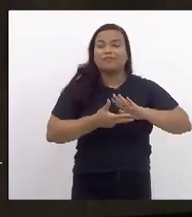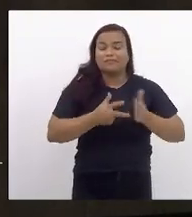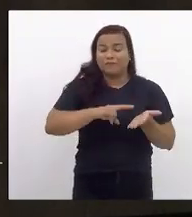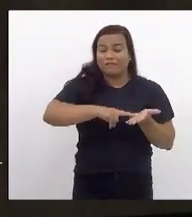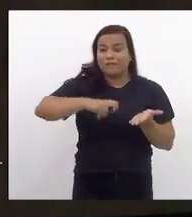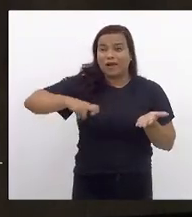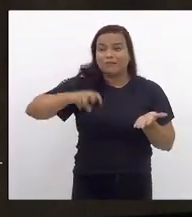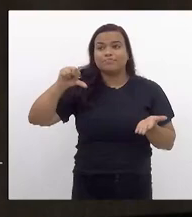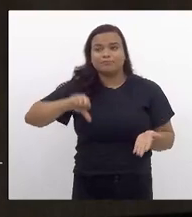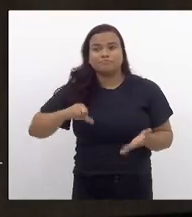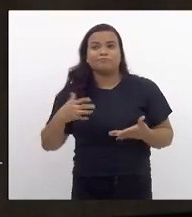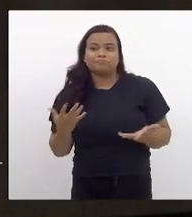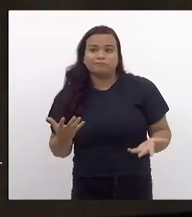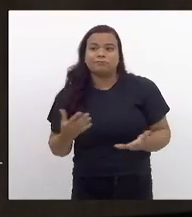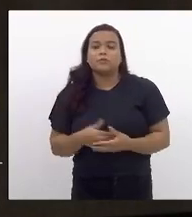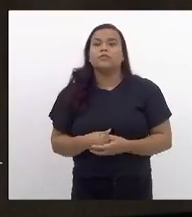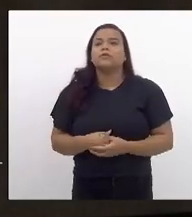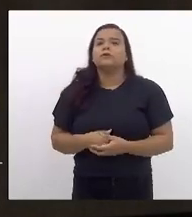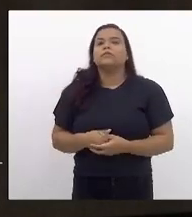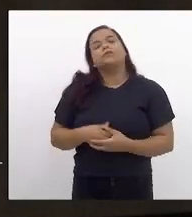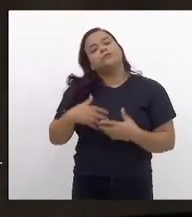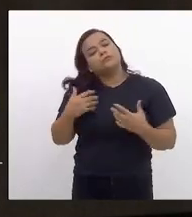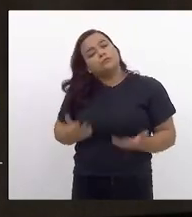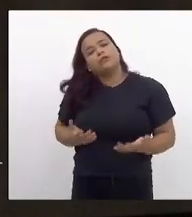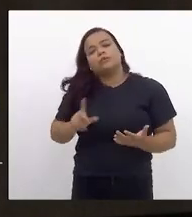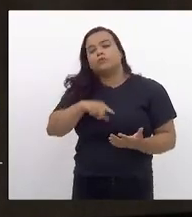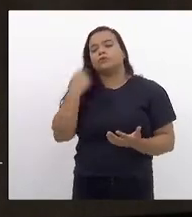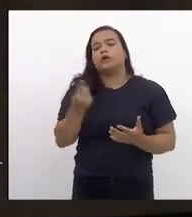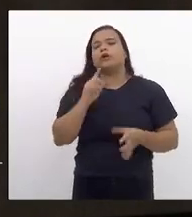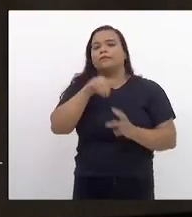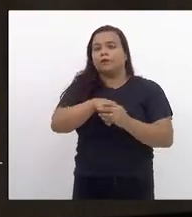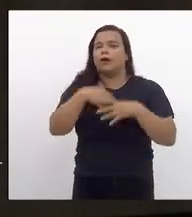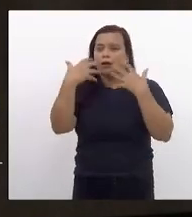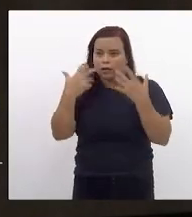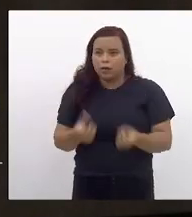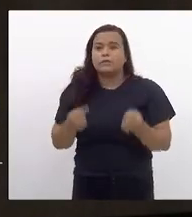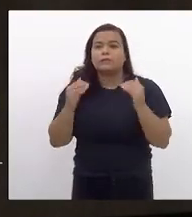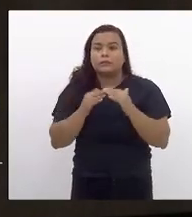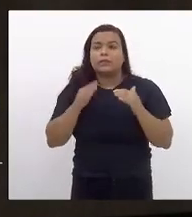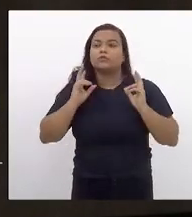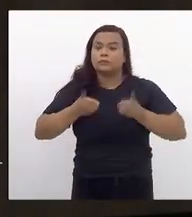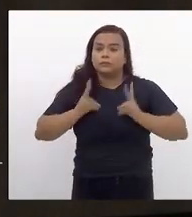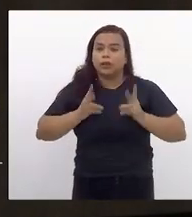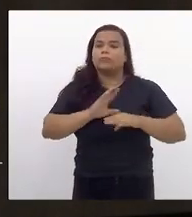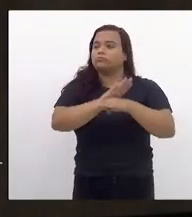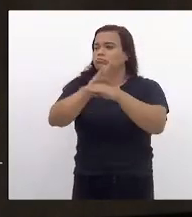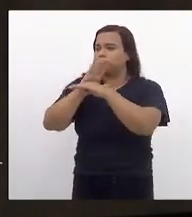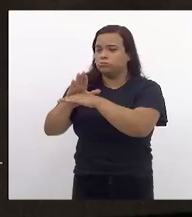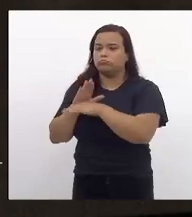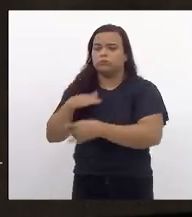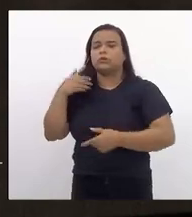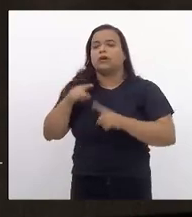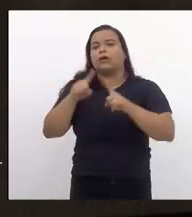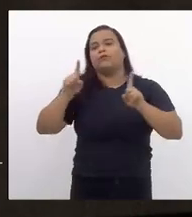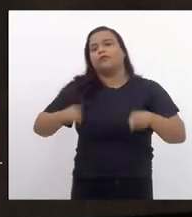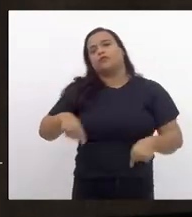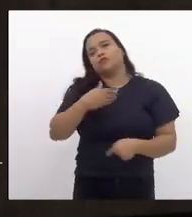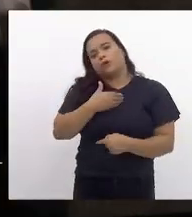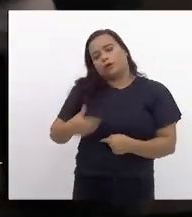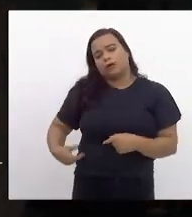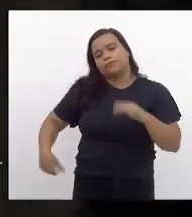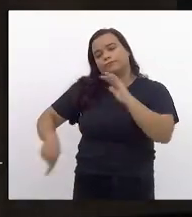Então, votamos favorável, somos sempre a favor do funcionário